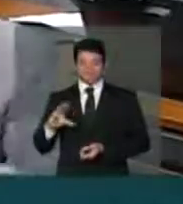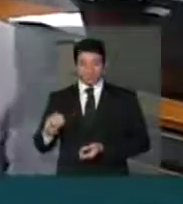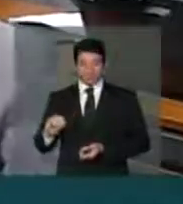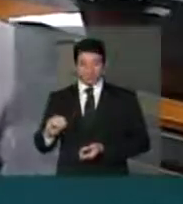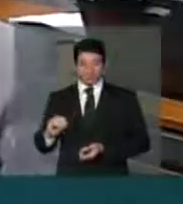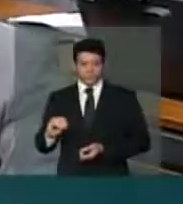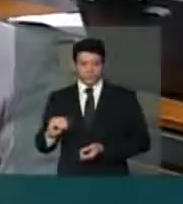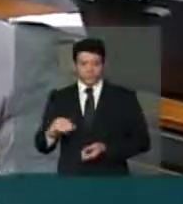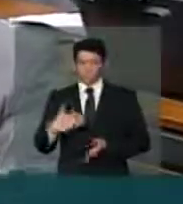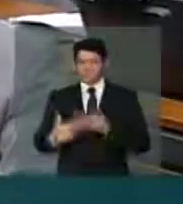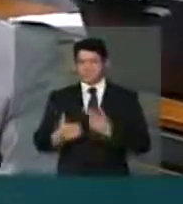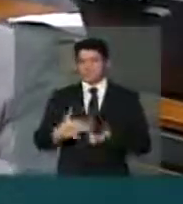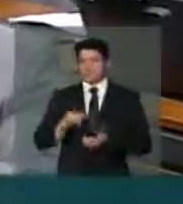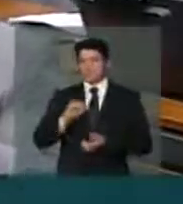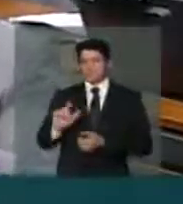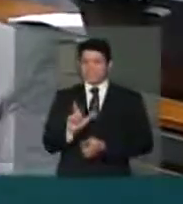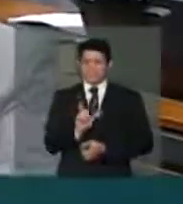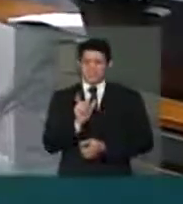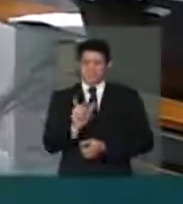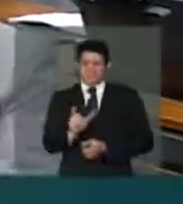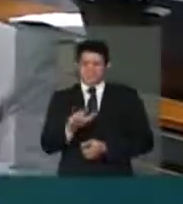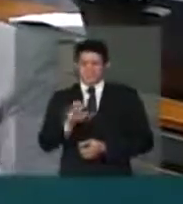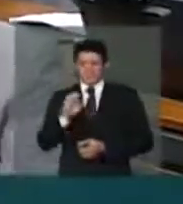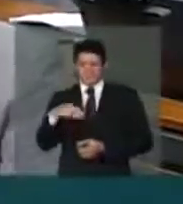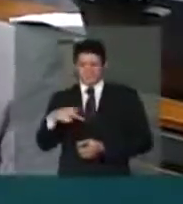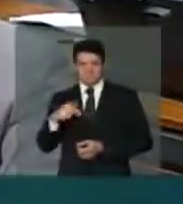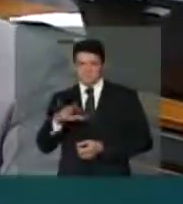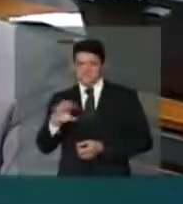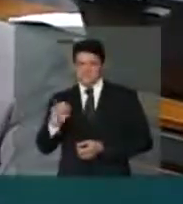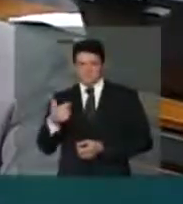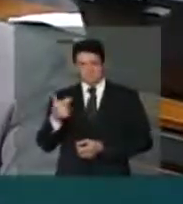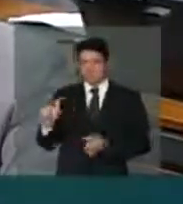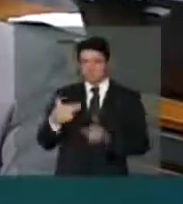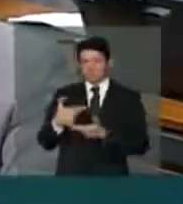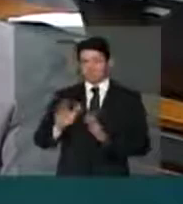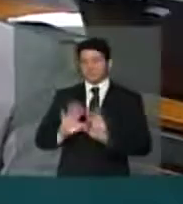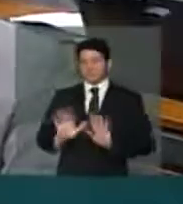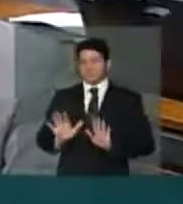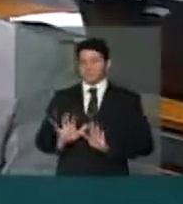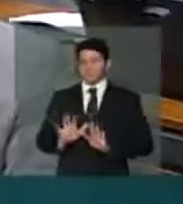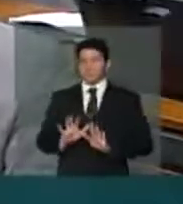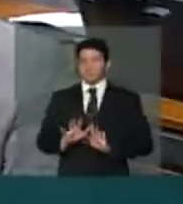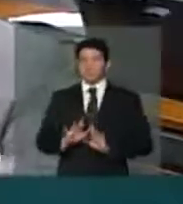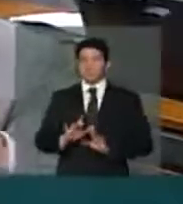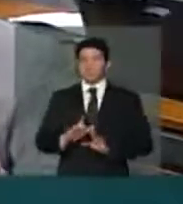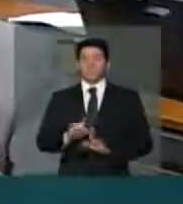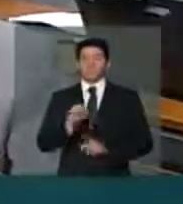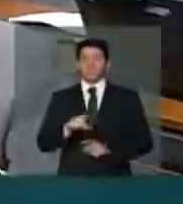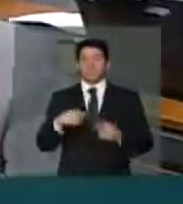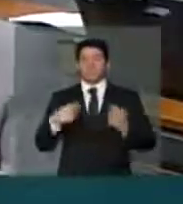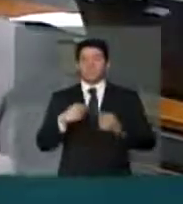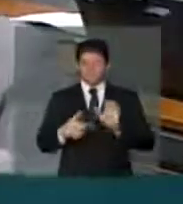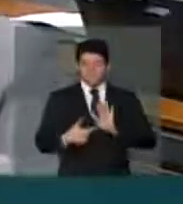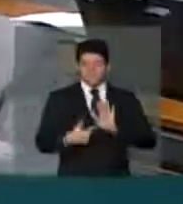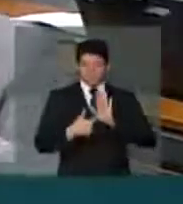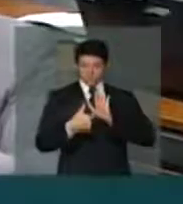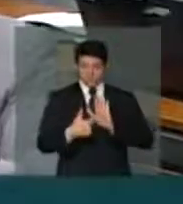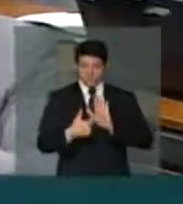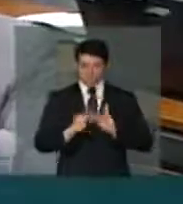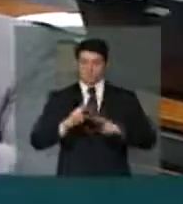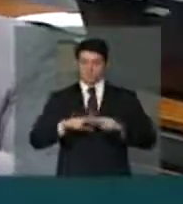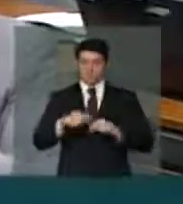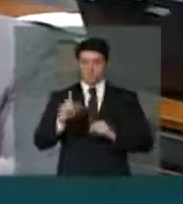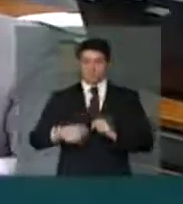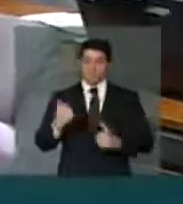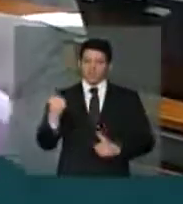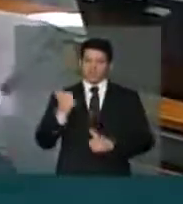mais preocupado com a consequência perante o que Vossa Excelência tem a obrigação de demonstrar enquanto governo federal, pelas